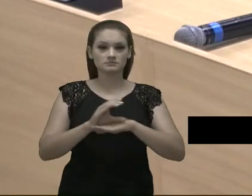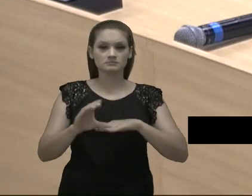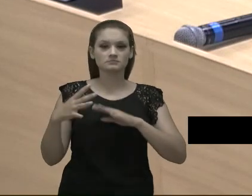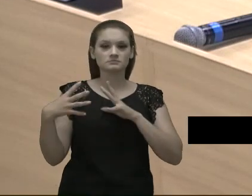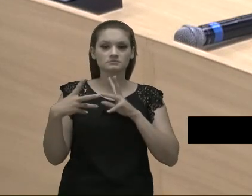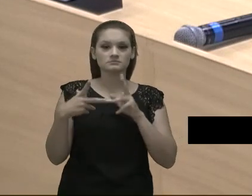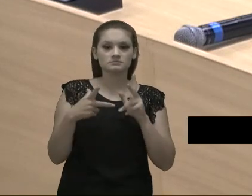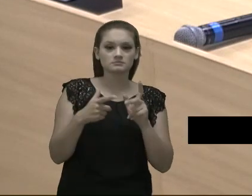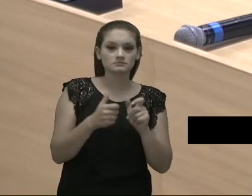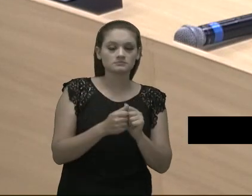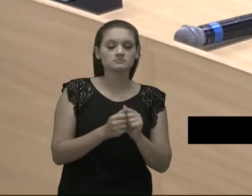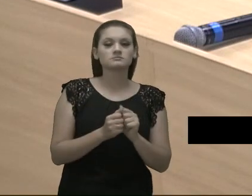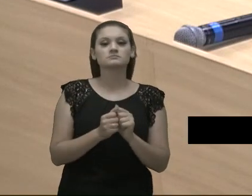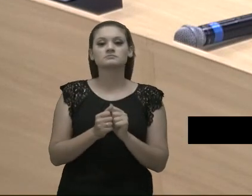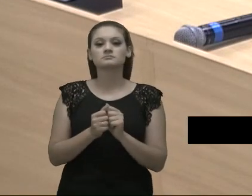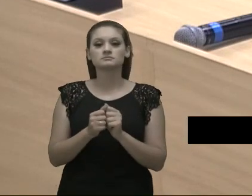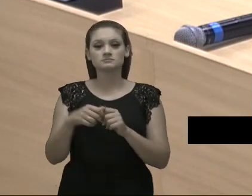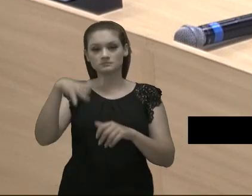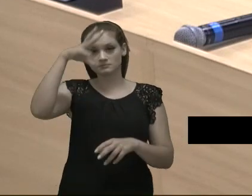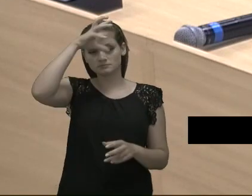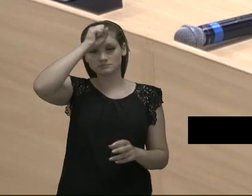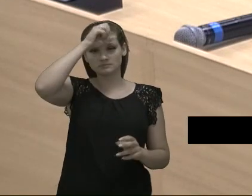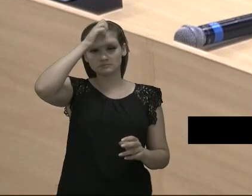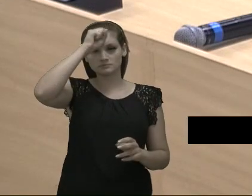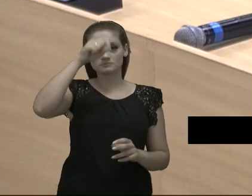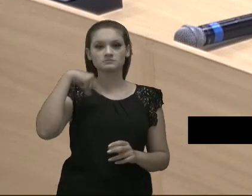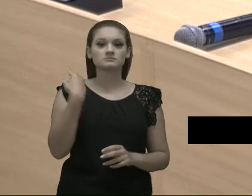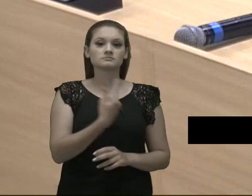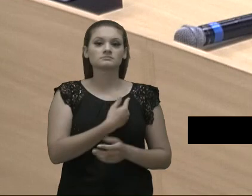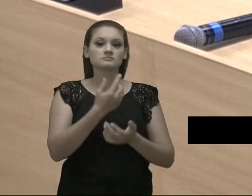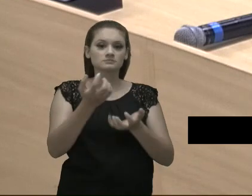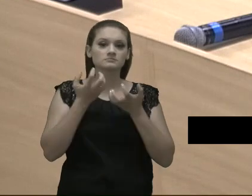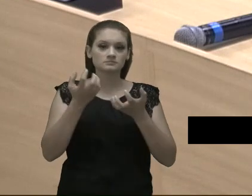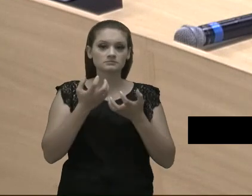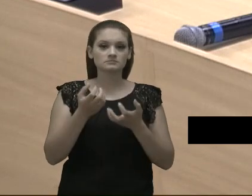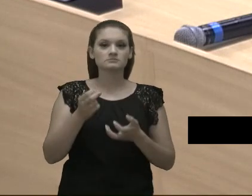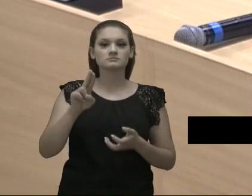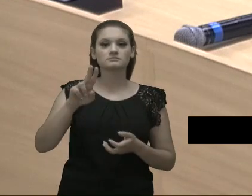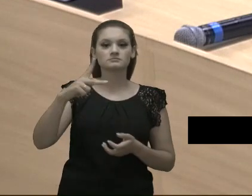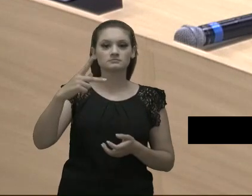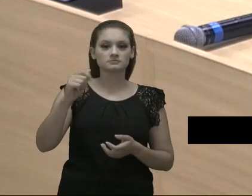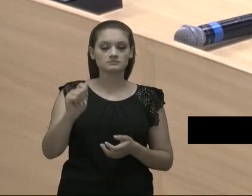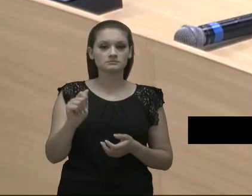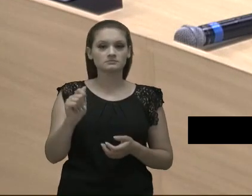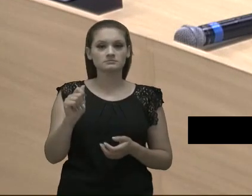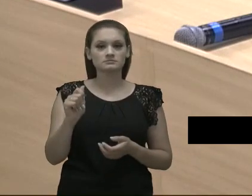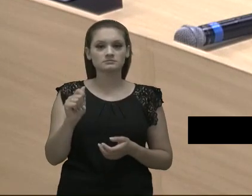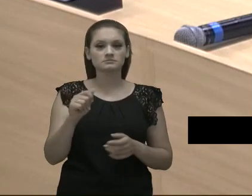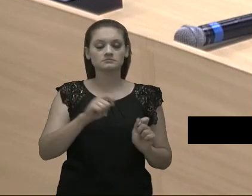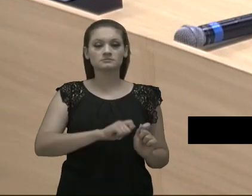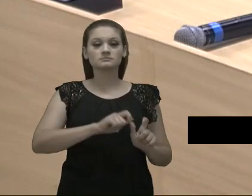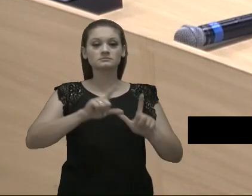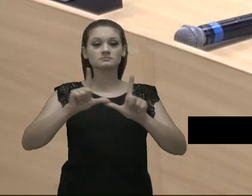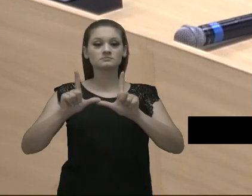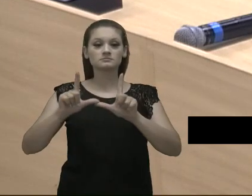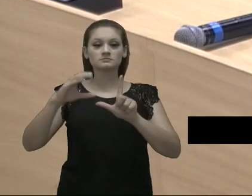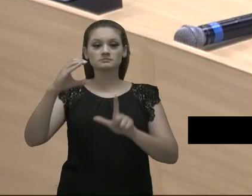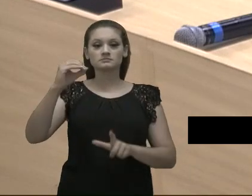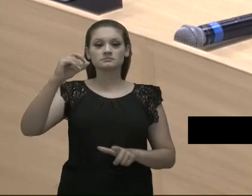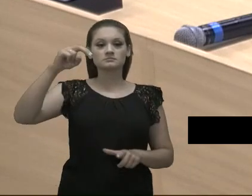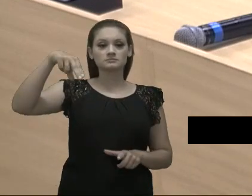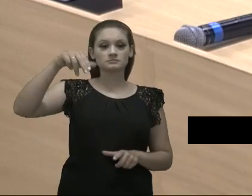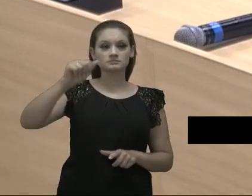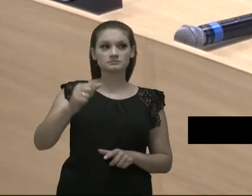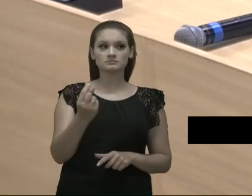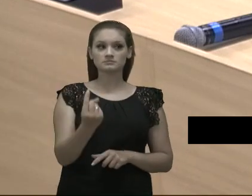toda a parte de aprendizado, porque a gente quer trazer para a UPA essa certificação da ONA, que é a ONA 1, que a